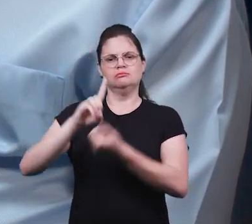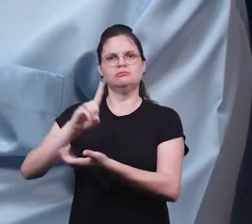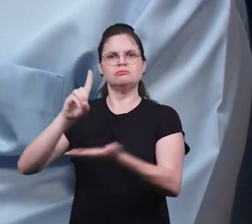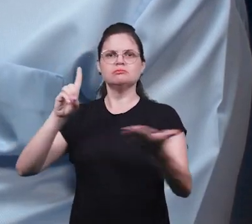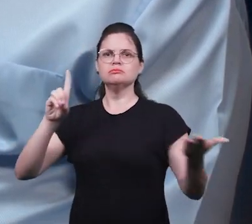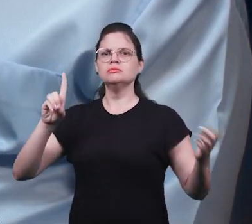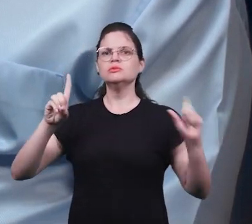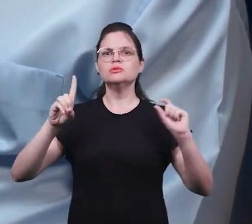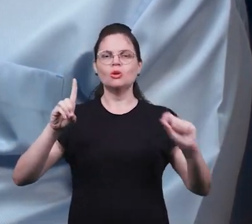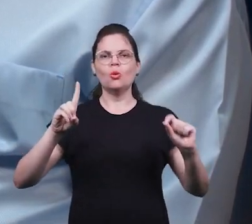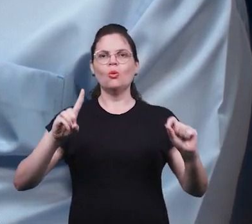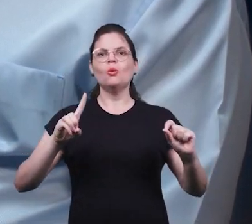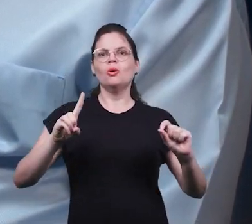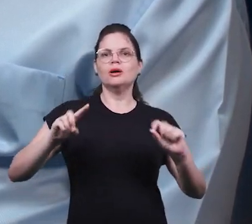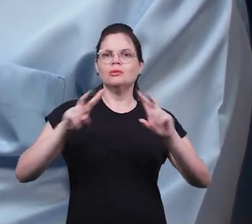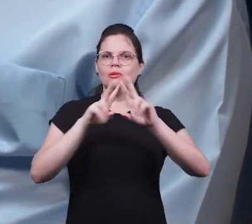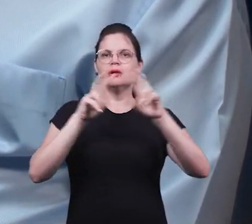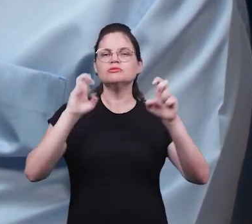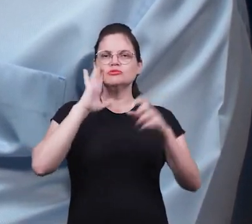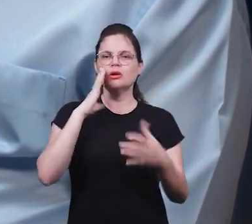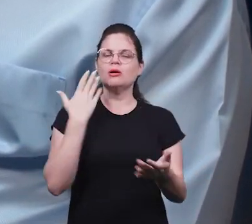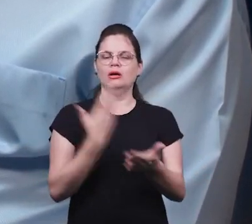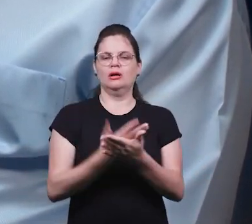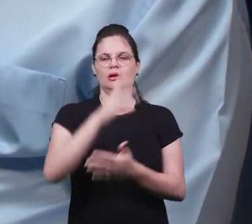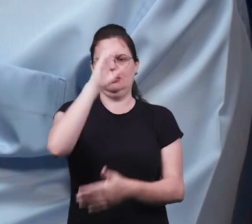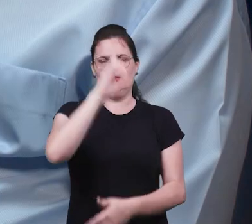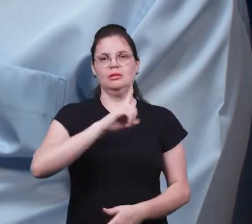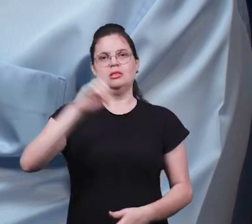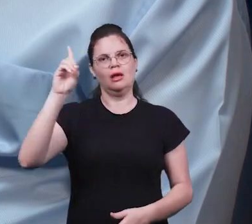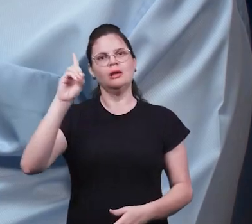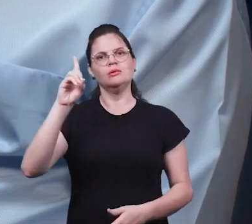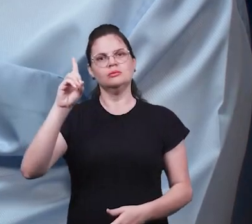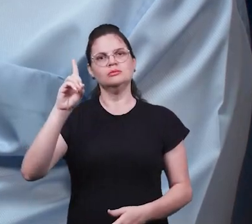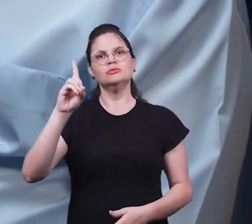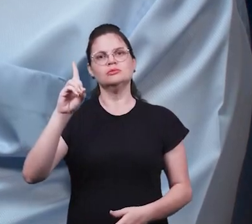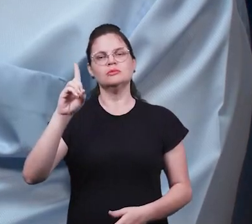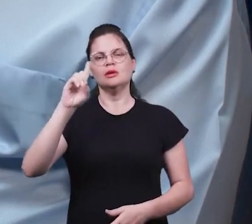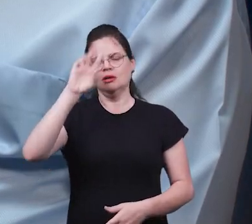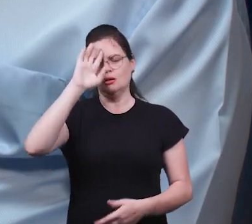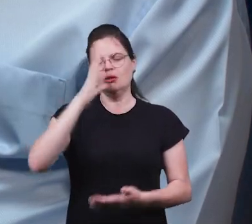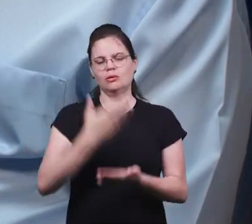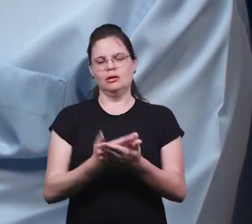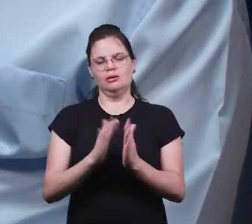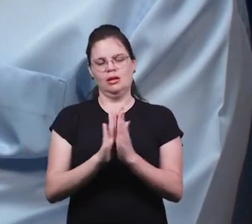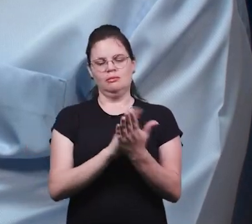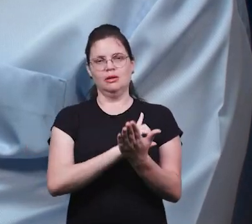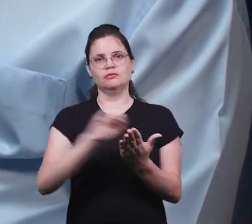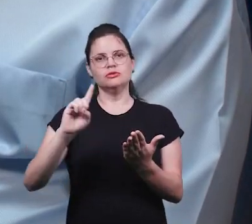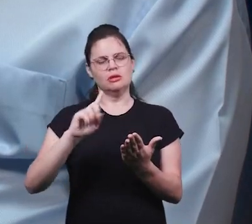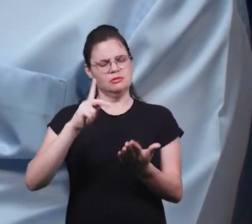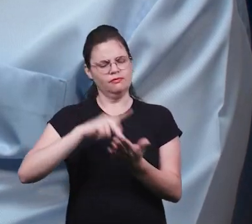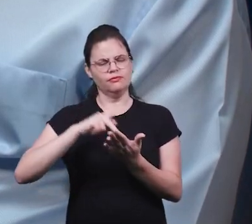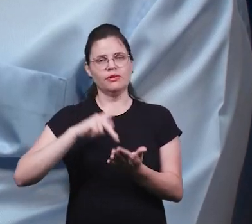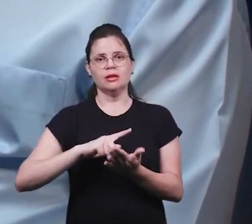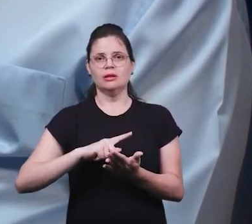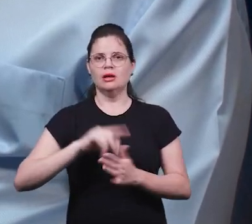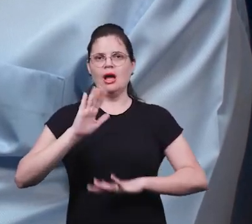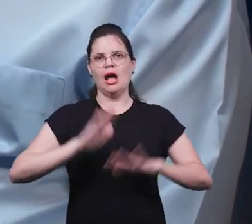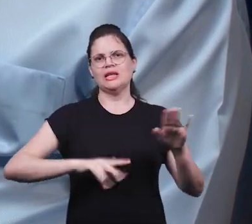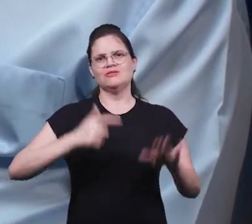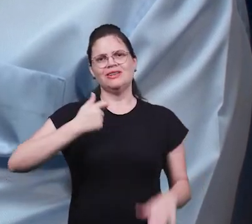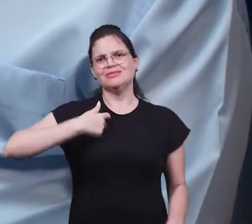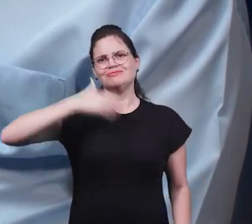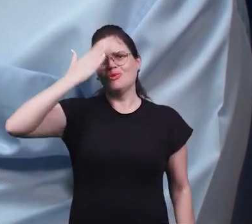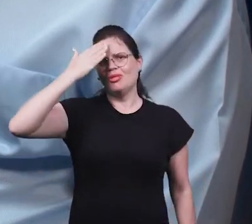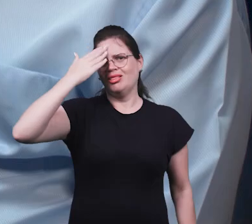creio em Deus. Eu creio na palavra de Deus. O que Deus disse é a verdade. Ainda que eu possa não